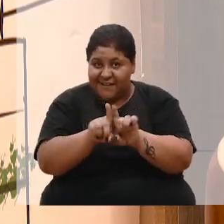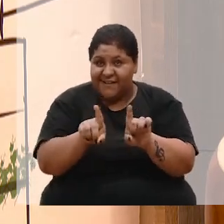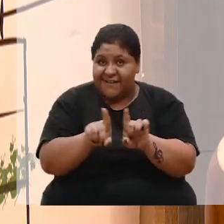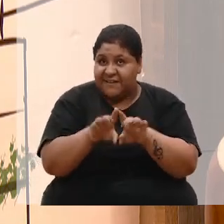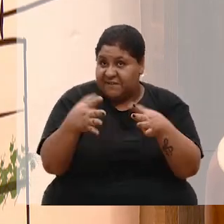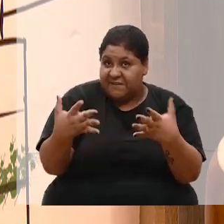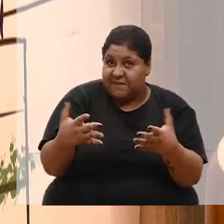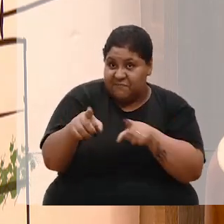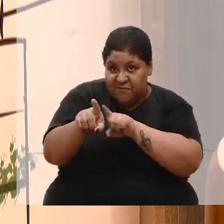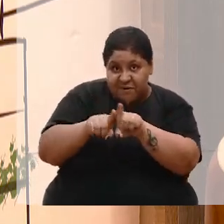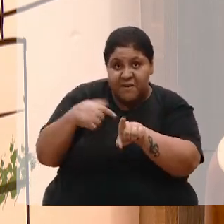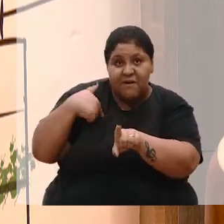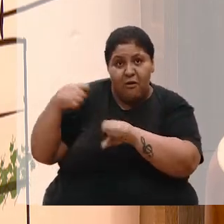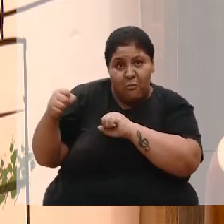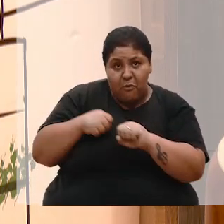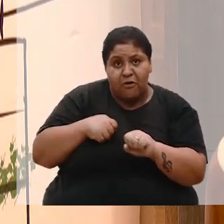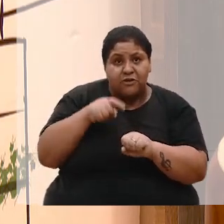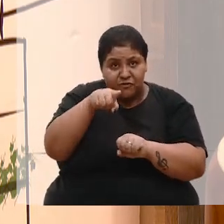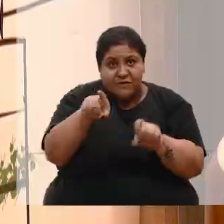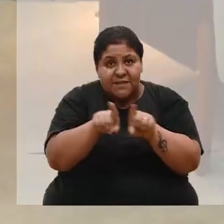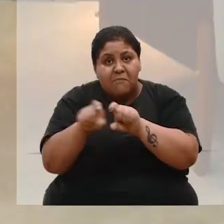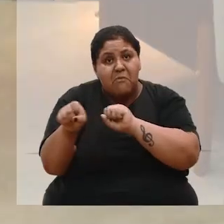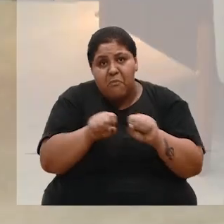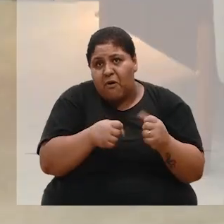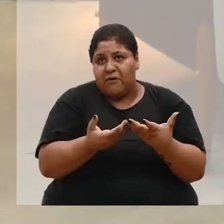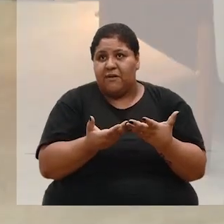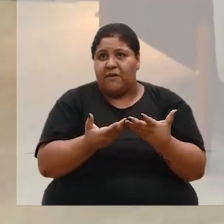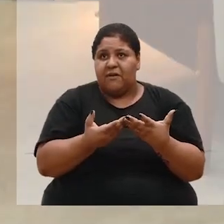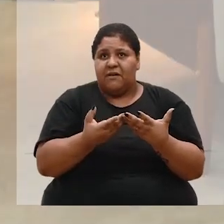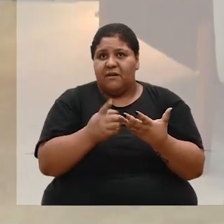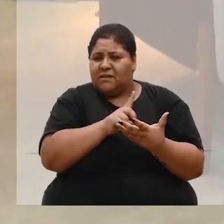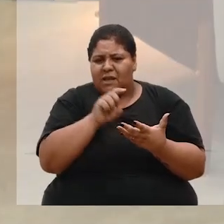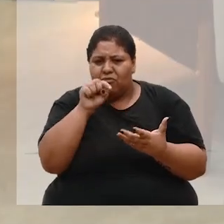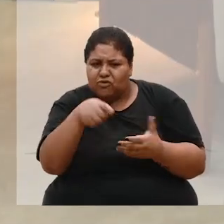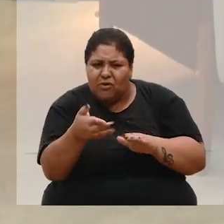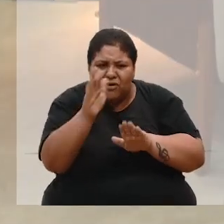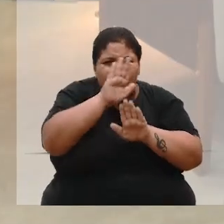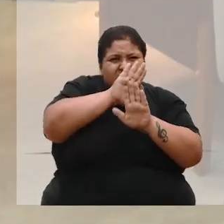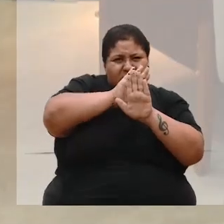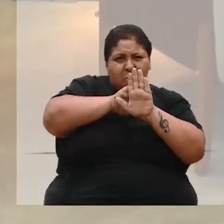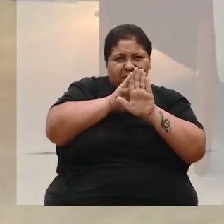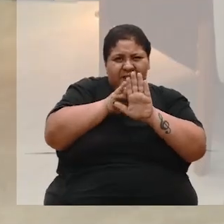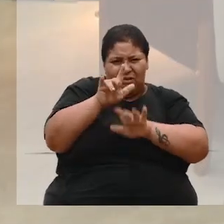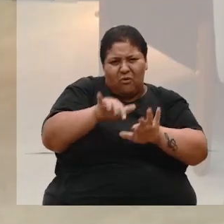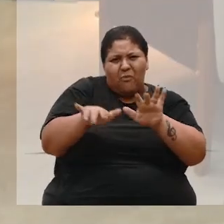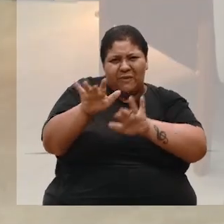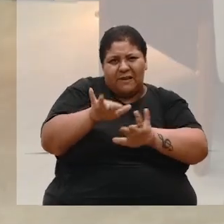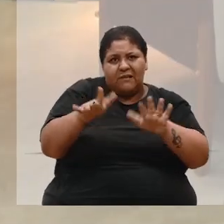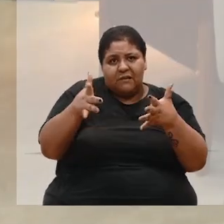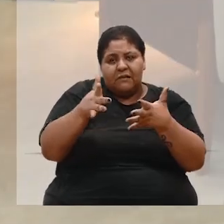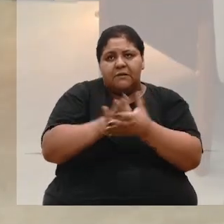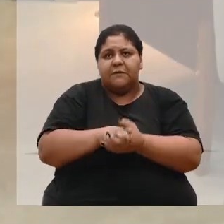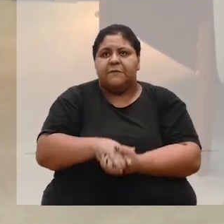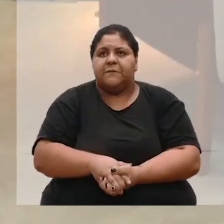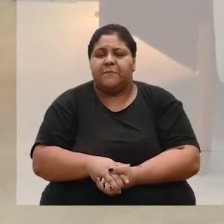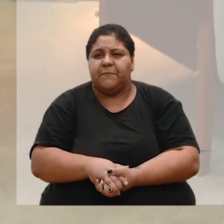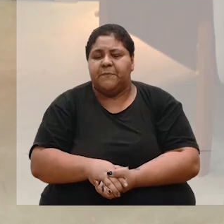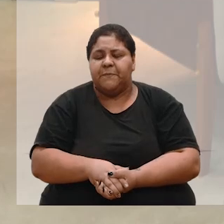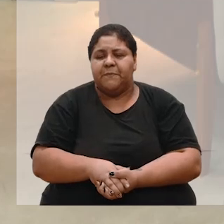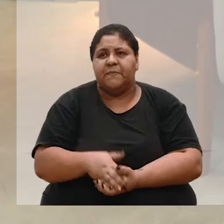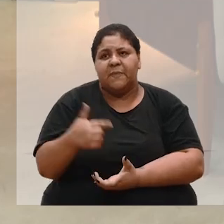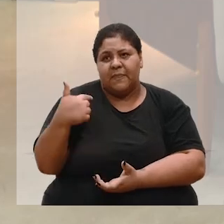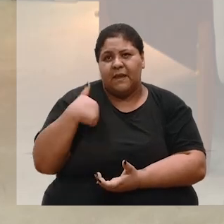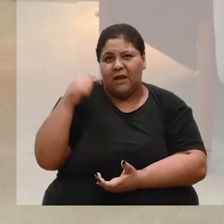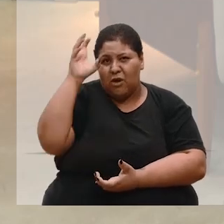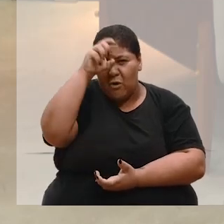né? Se eu posso, você também pode, em vez de você ficar aqui atrás de um teclado. E foi bem isso que eu